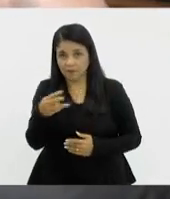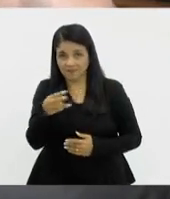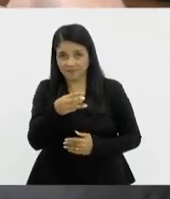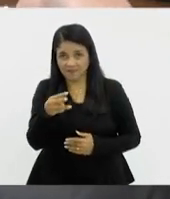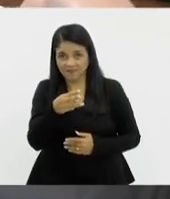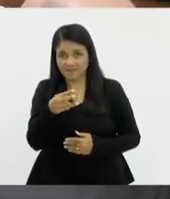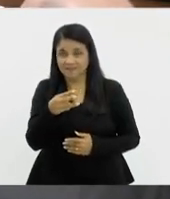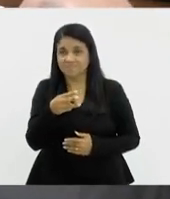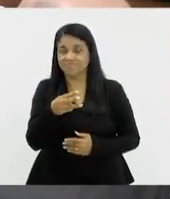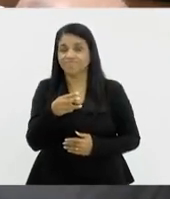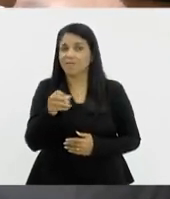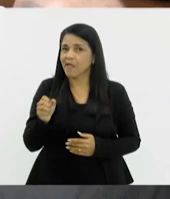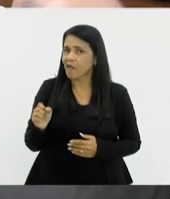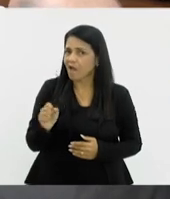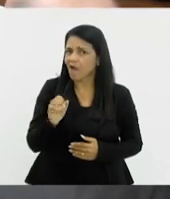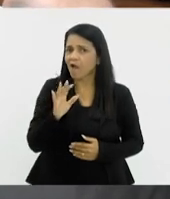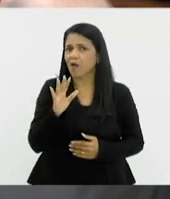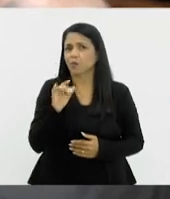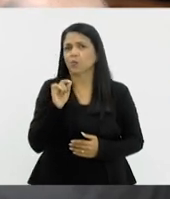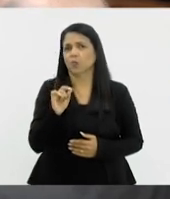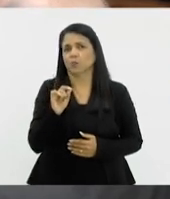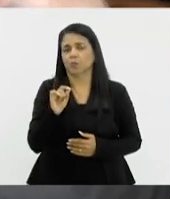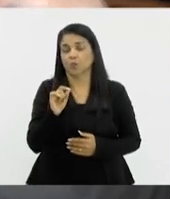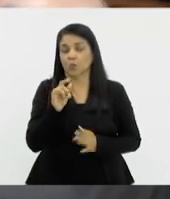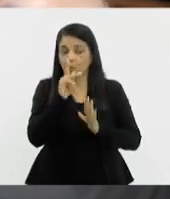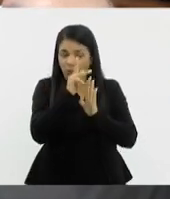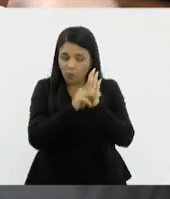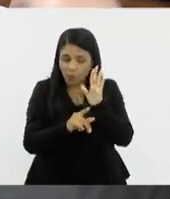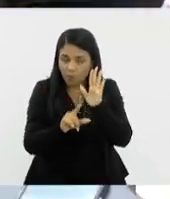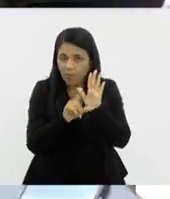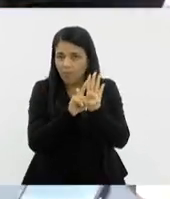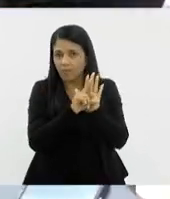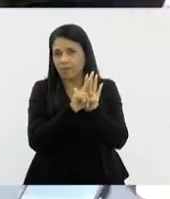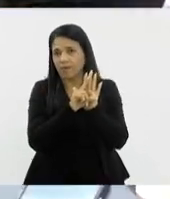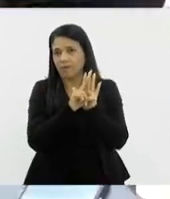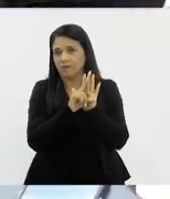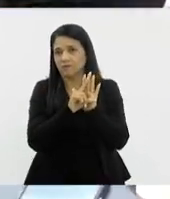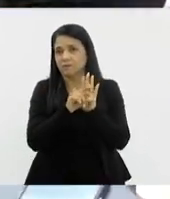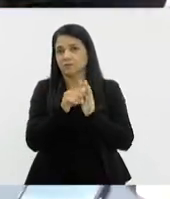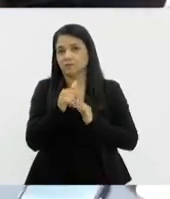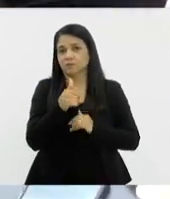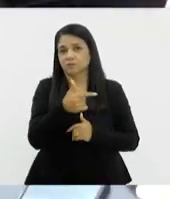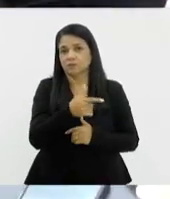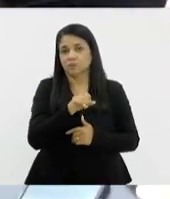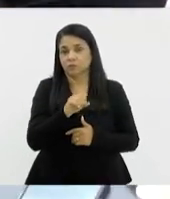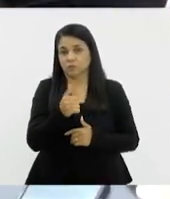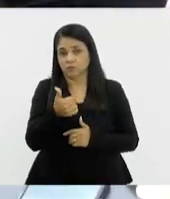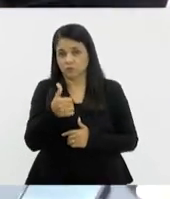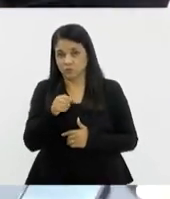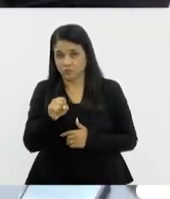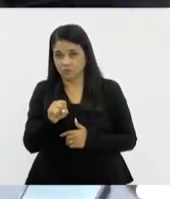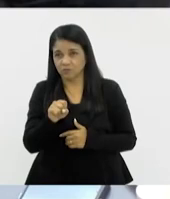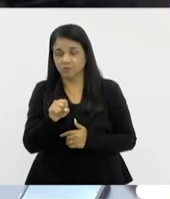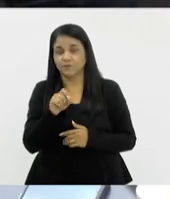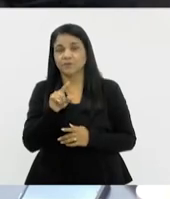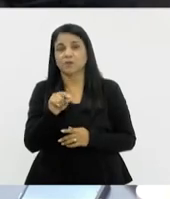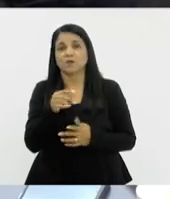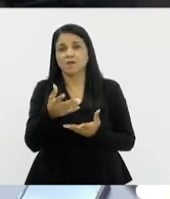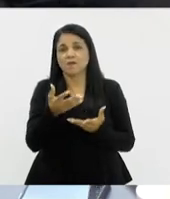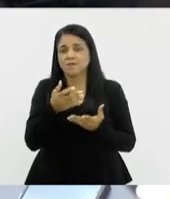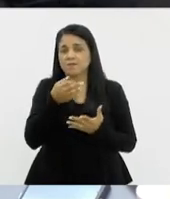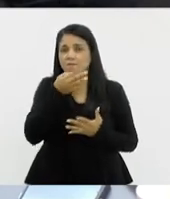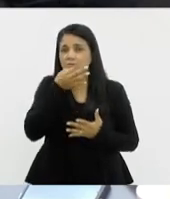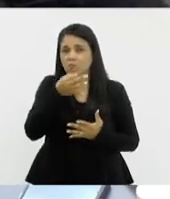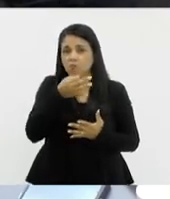caro. Por quê? Com esse projeto de lei de 18, a gente queria citar